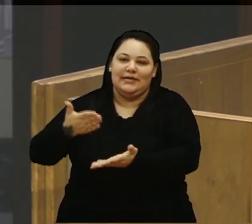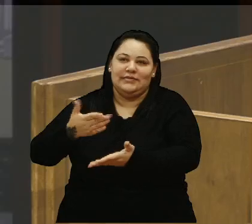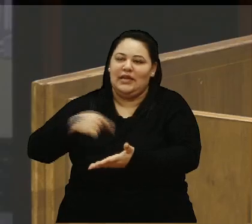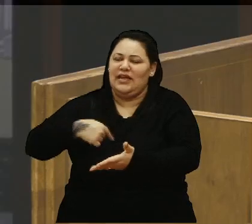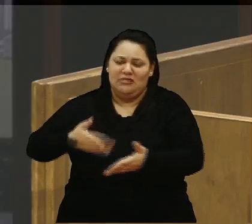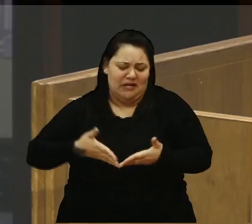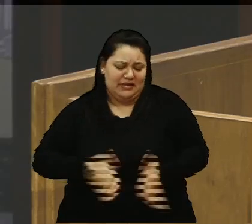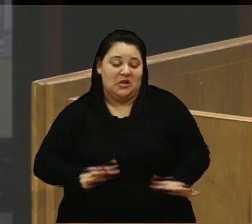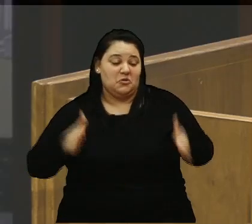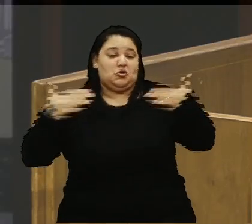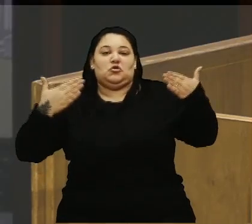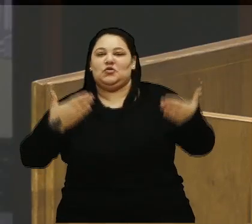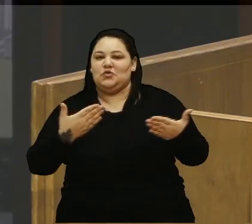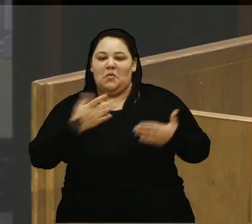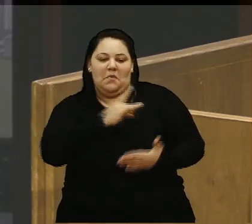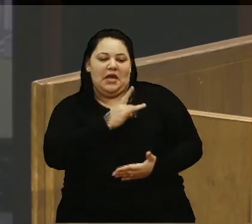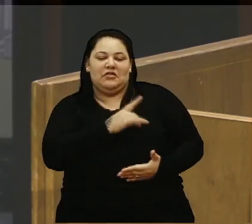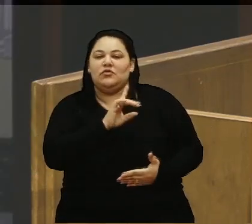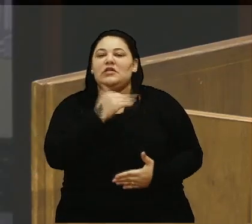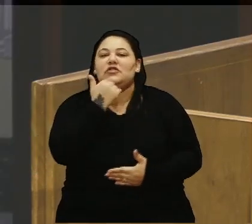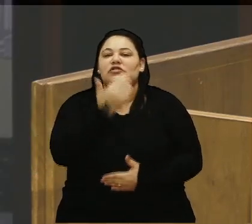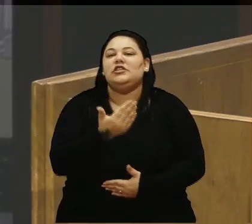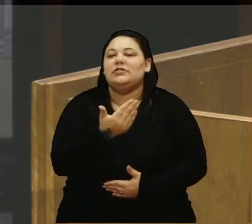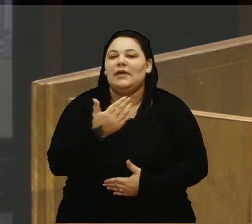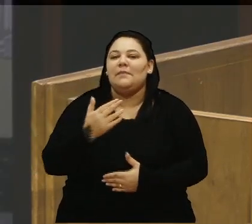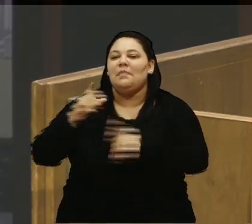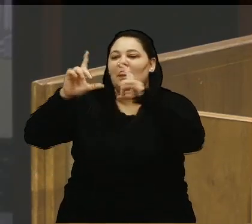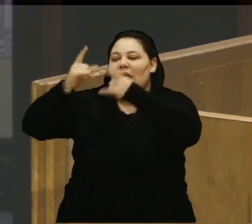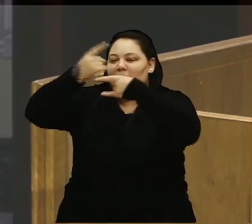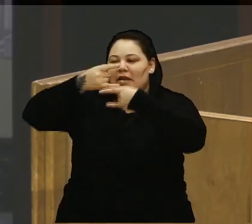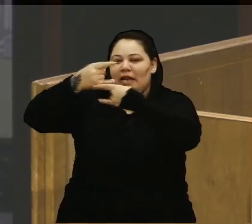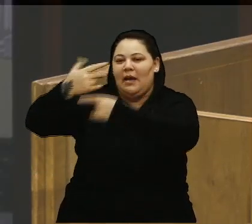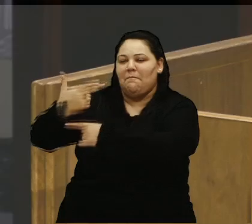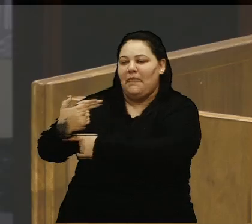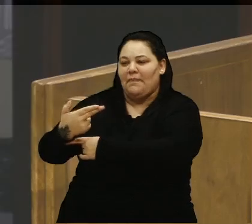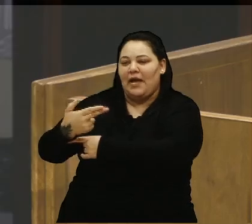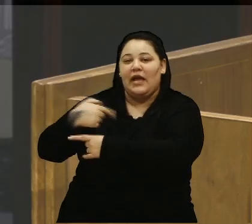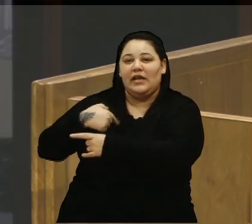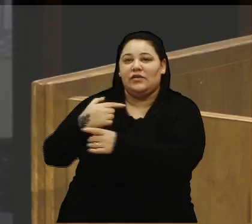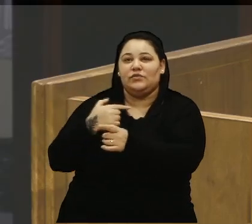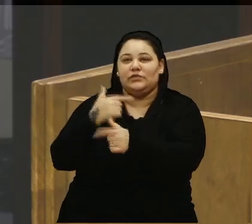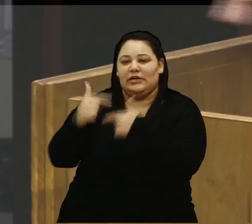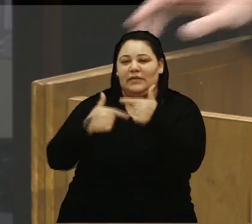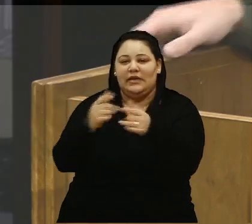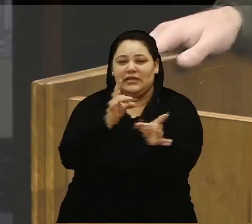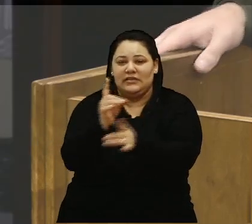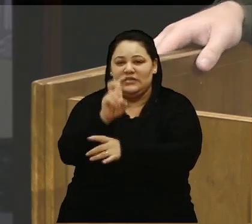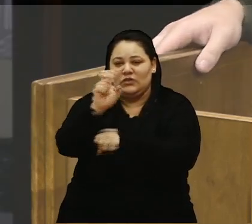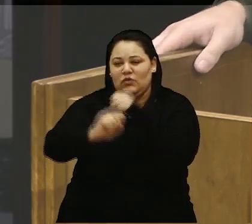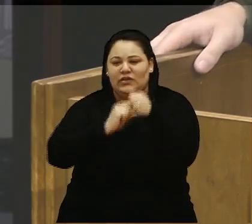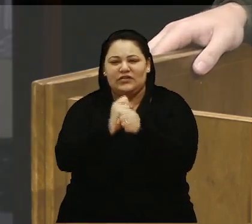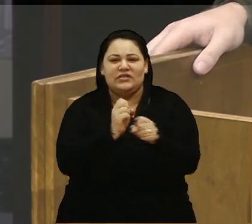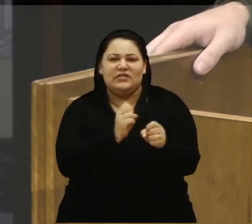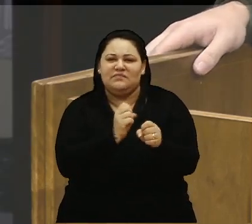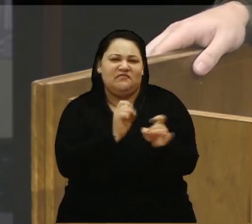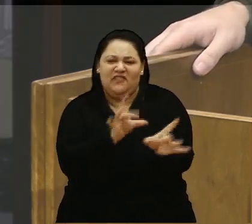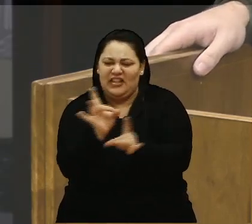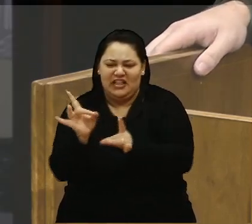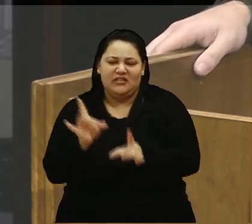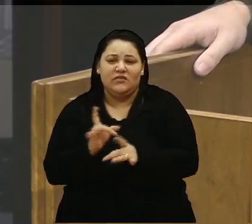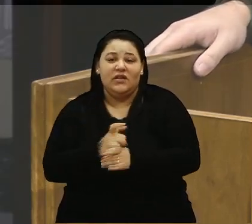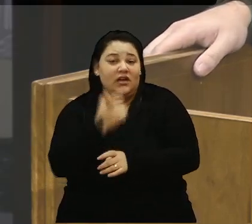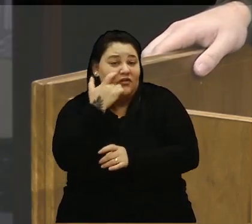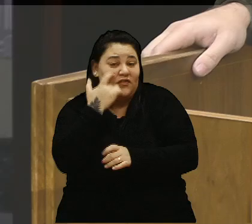susto, não adianta me ligar mostrando arma. Eu trabalhei 5 anos vendendo arma de fogo, não tenho medo de arma. de arma, para mim é legal ver quanto mais